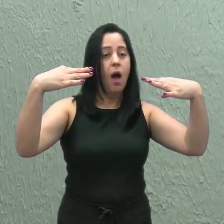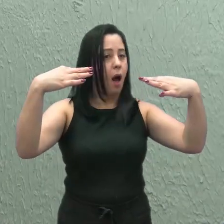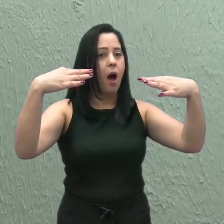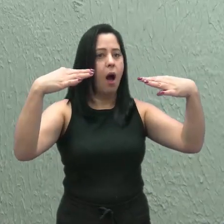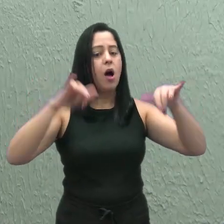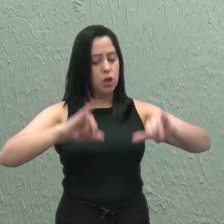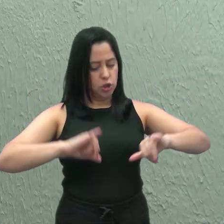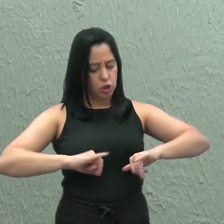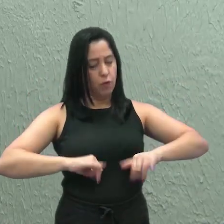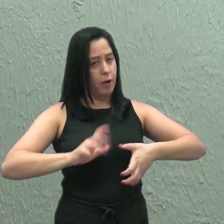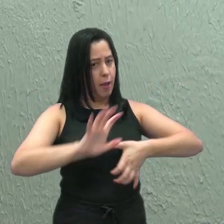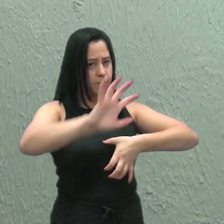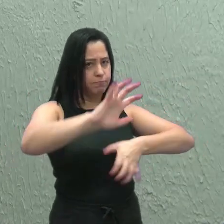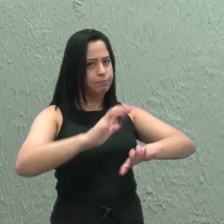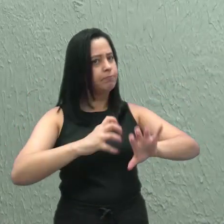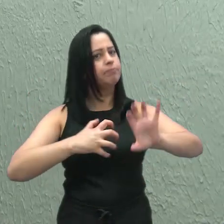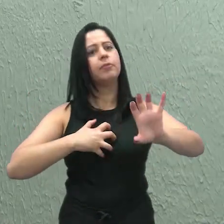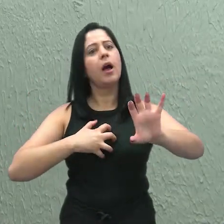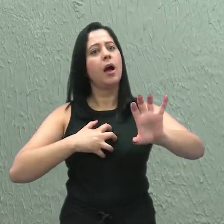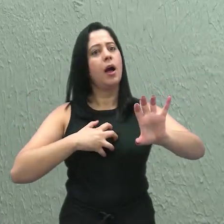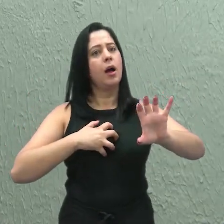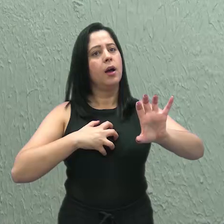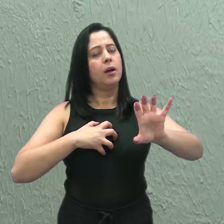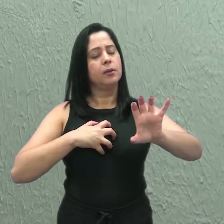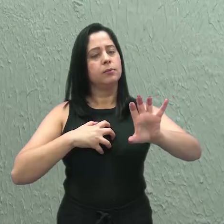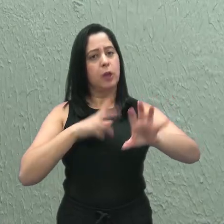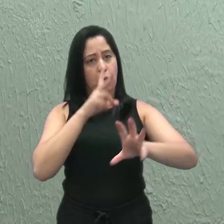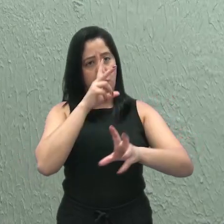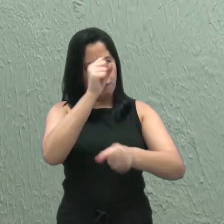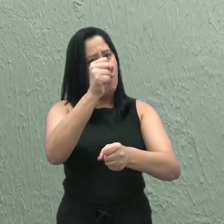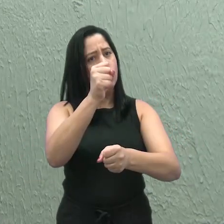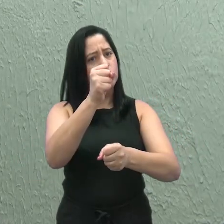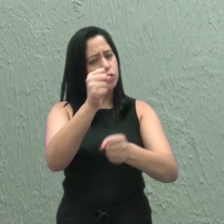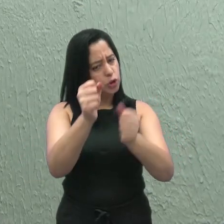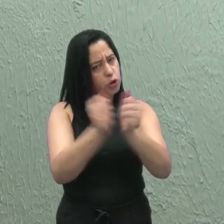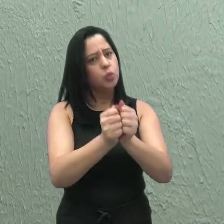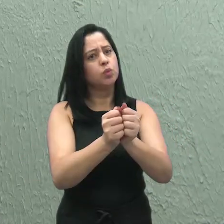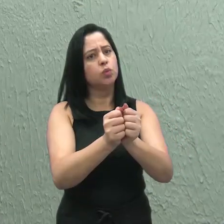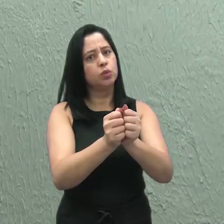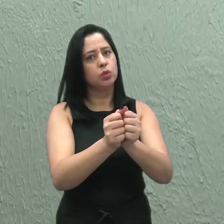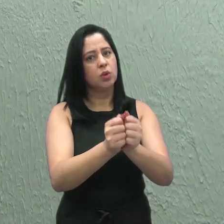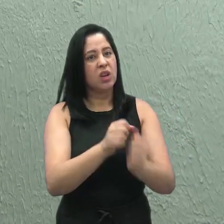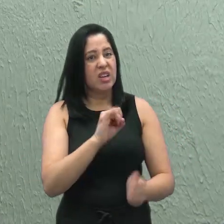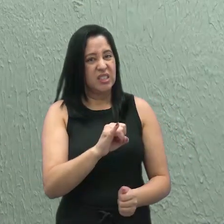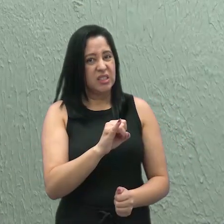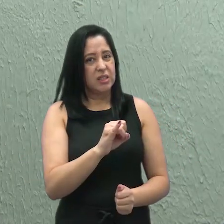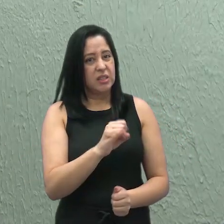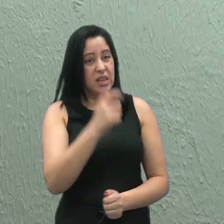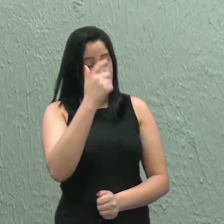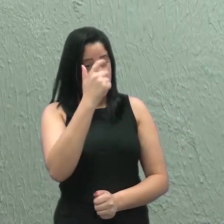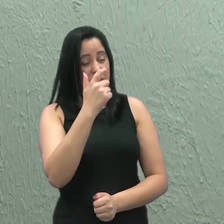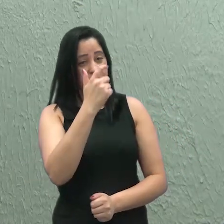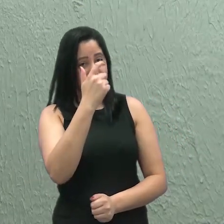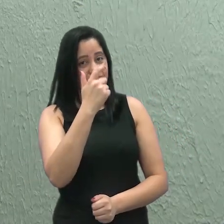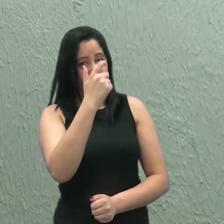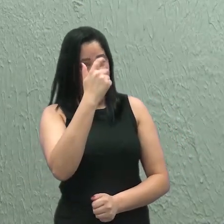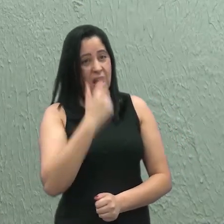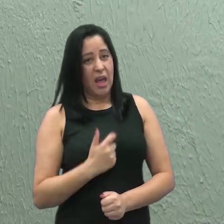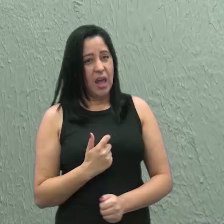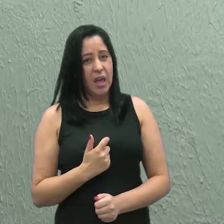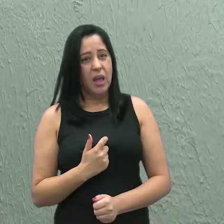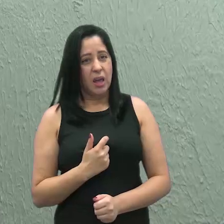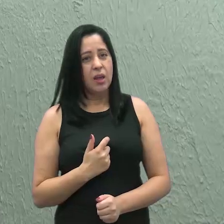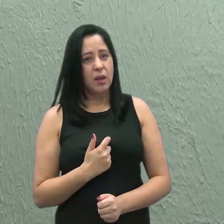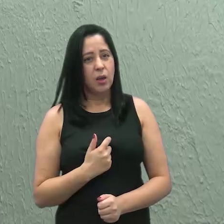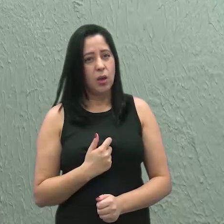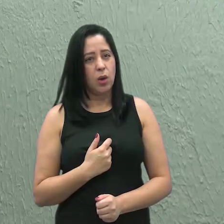sofrendo pela mesma situação para poder se fortalecer junto. Então, se eu estou passando pelo luto e eu